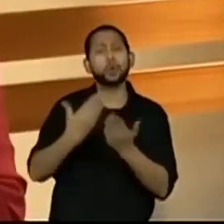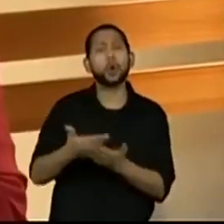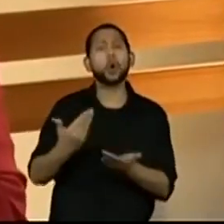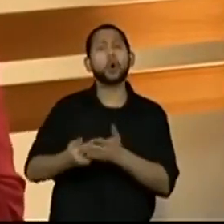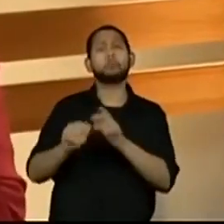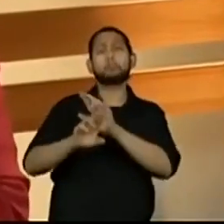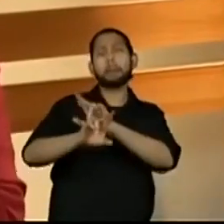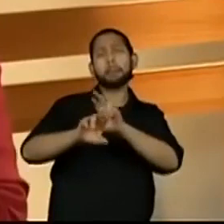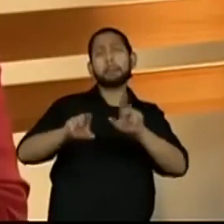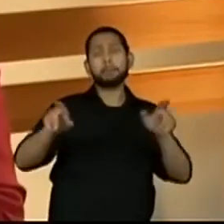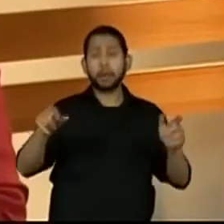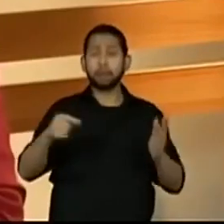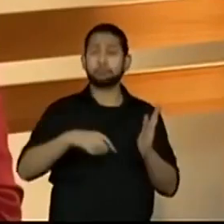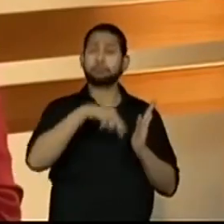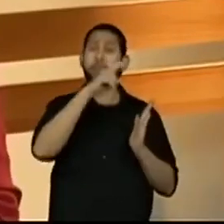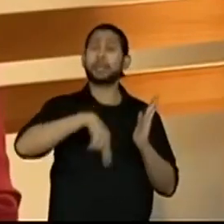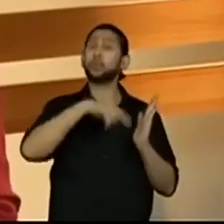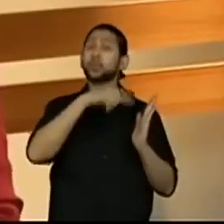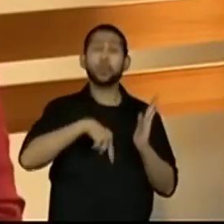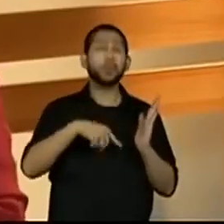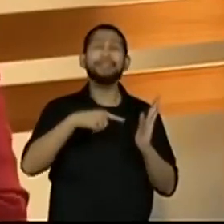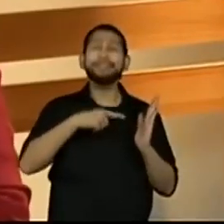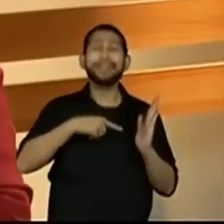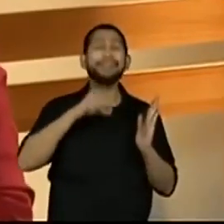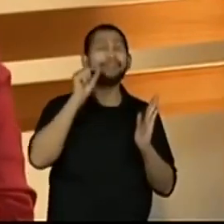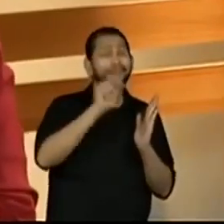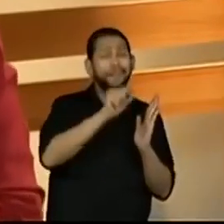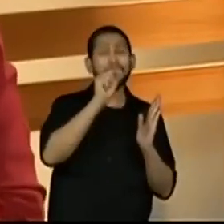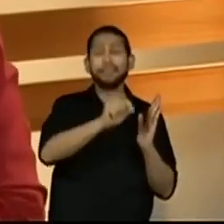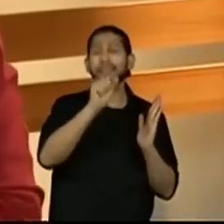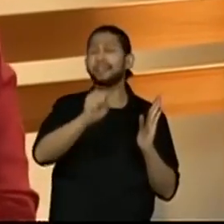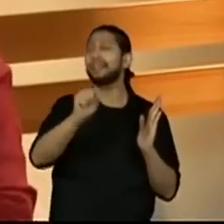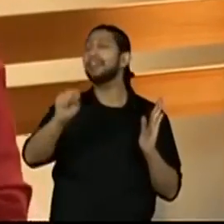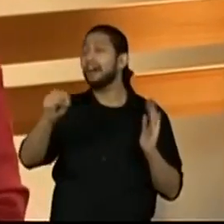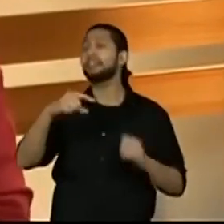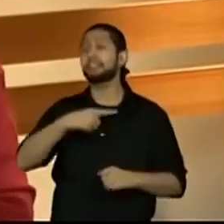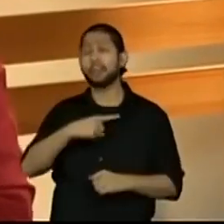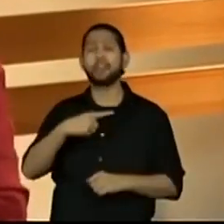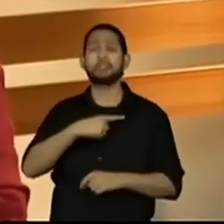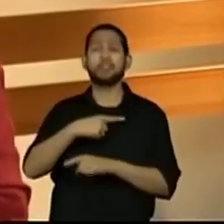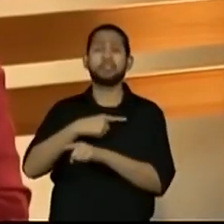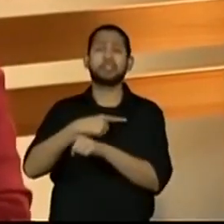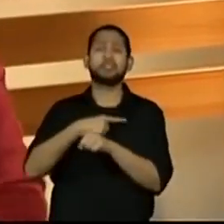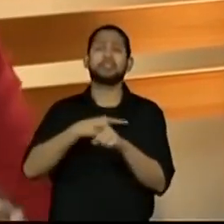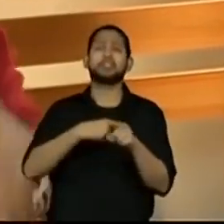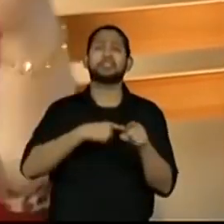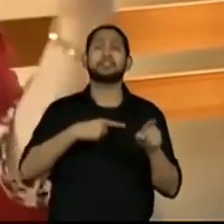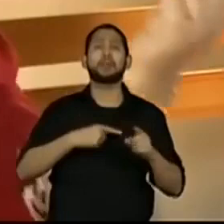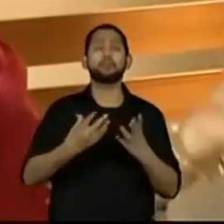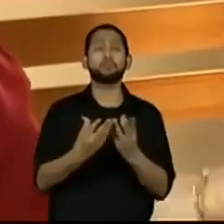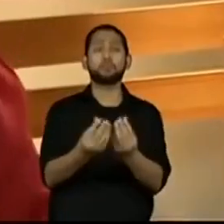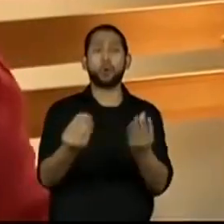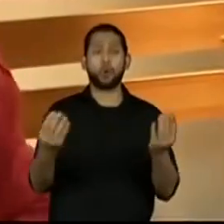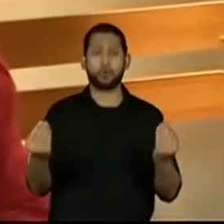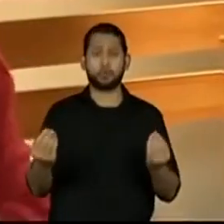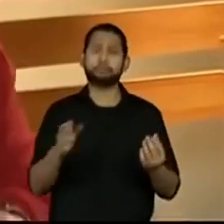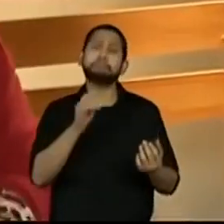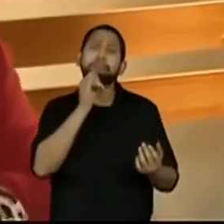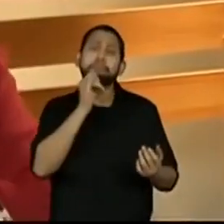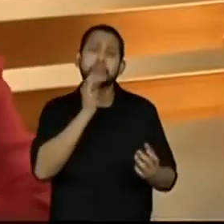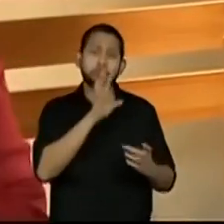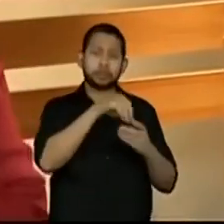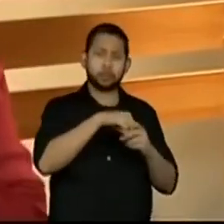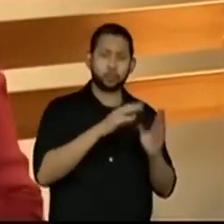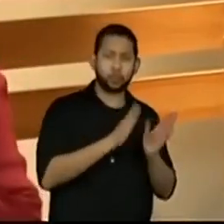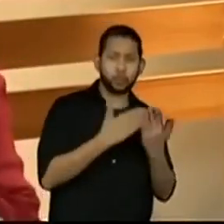escolar, a leitura está em todos os campos, em todo momento. Seja na escola, seja